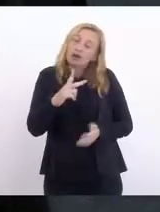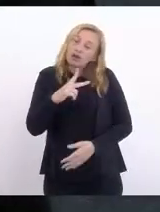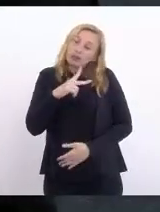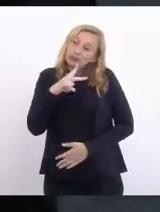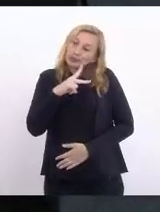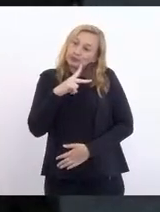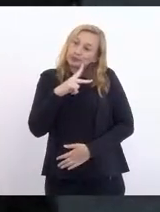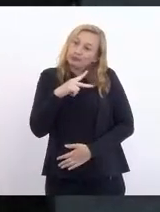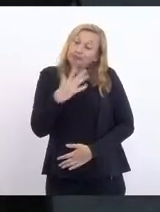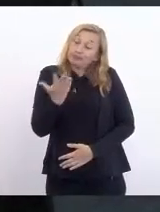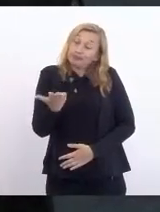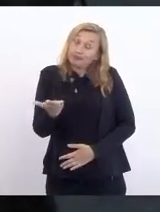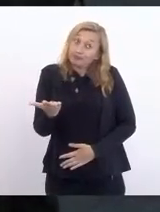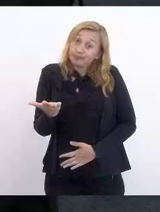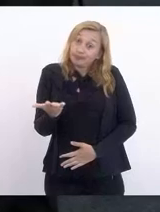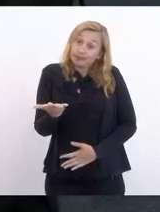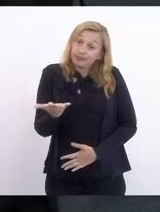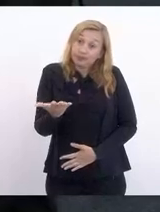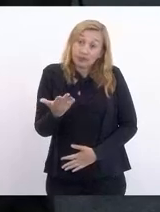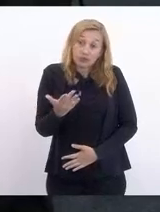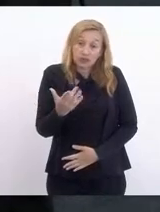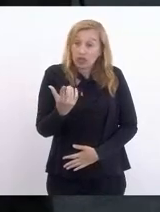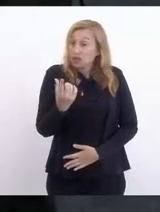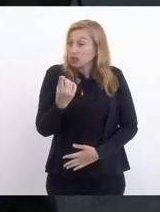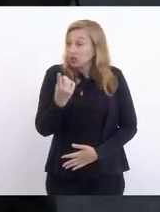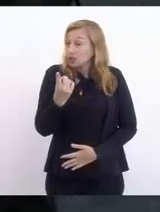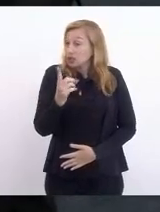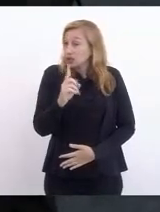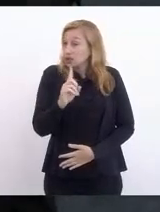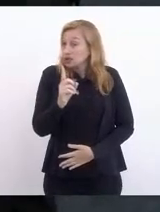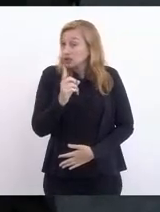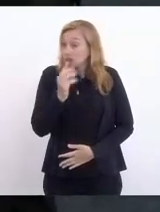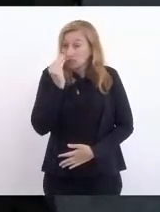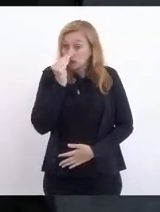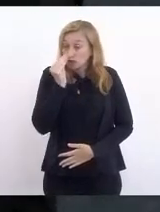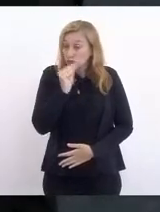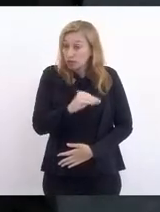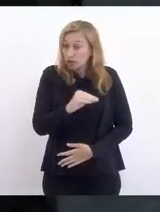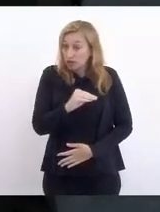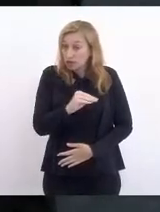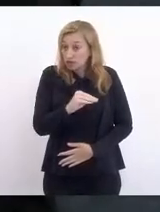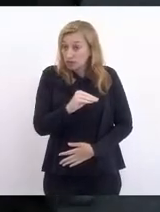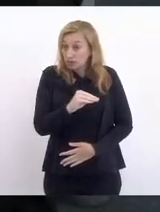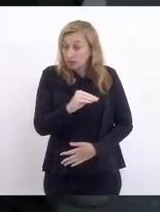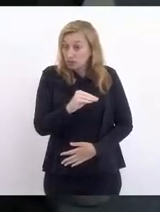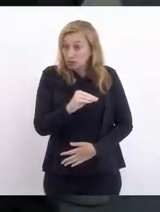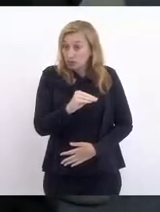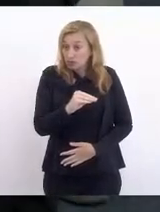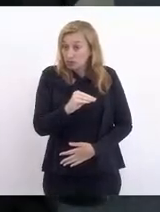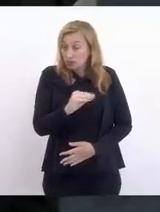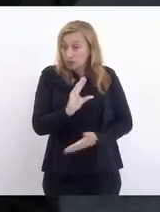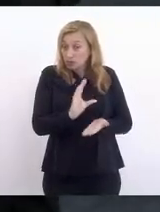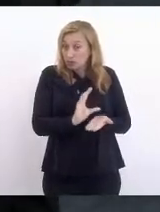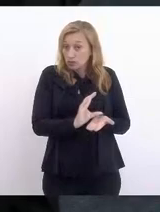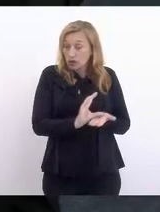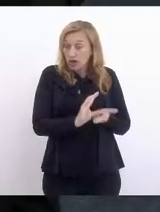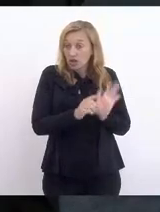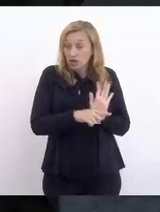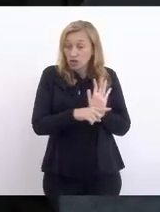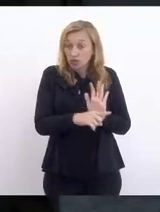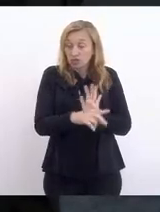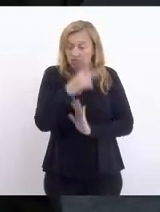particularmente não nego auxílio emergencial a ninguém até porque